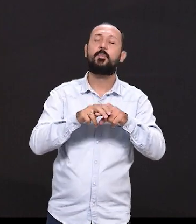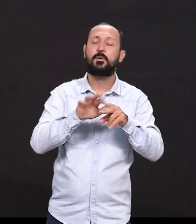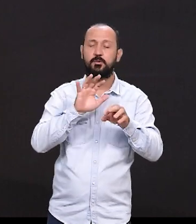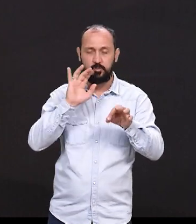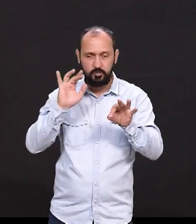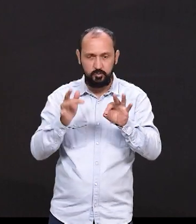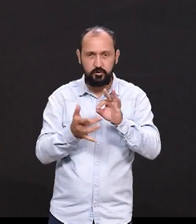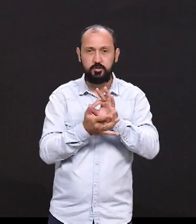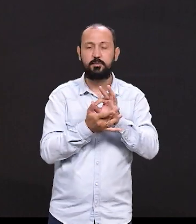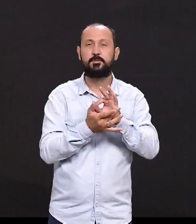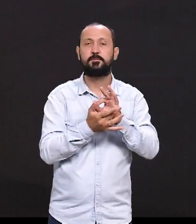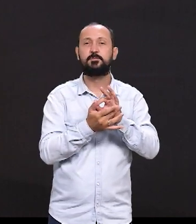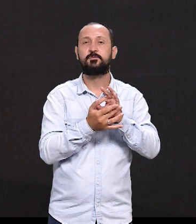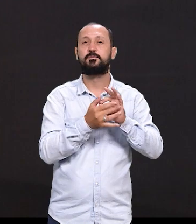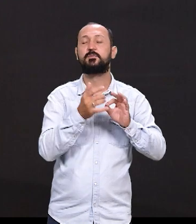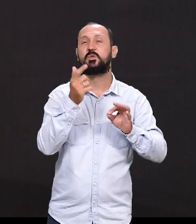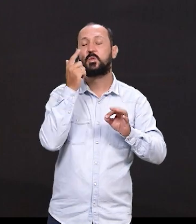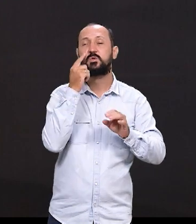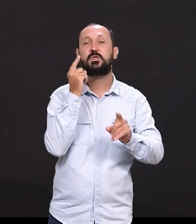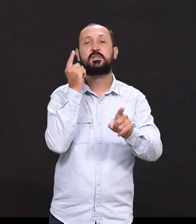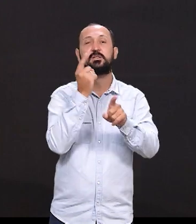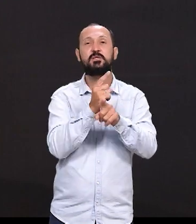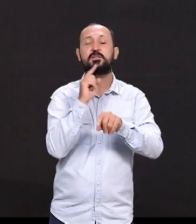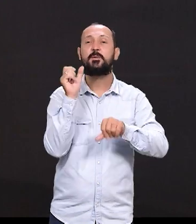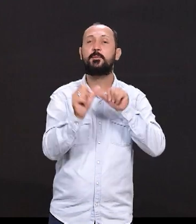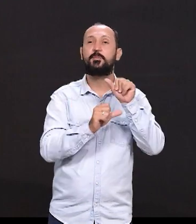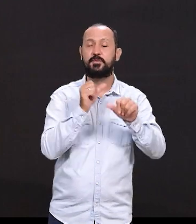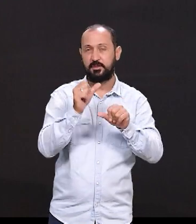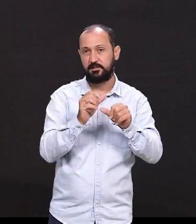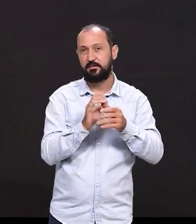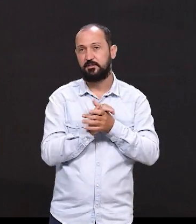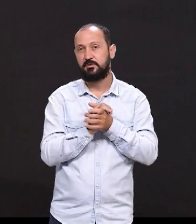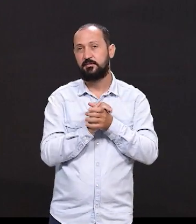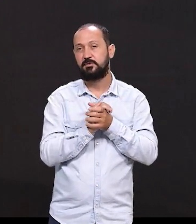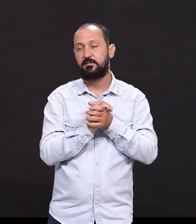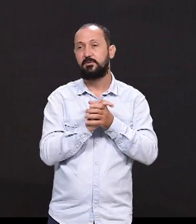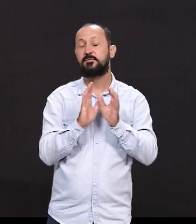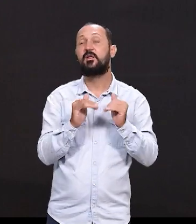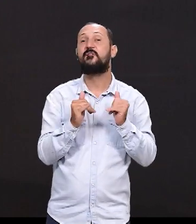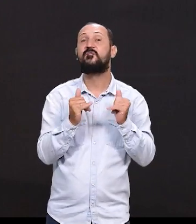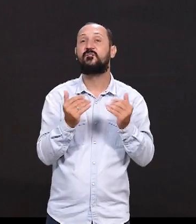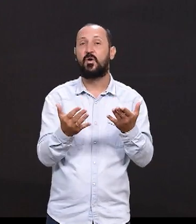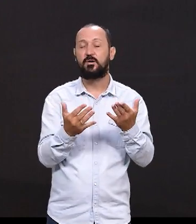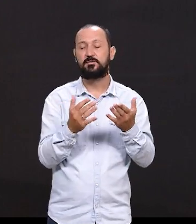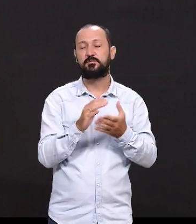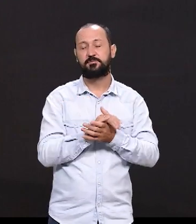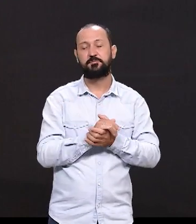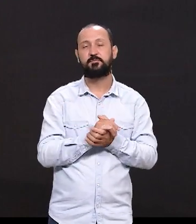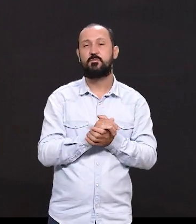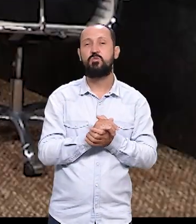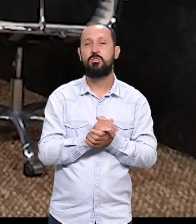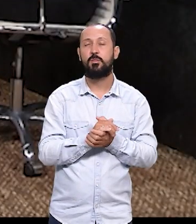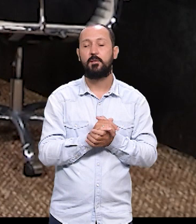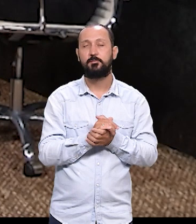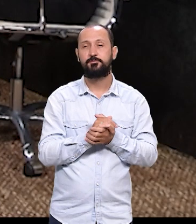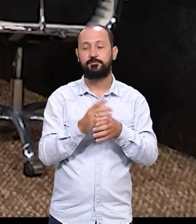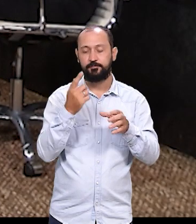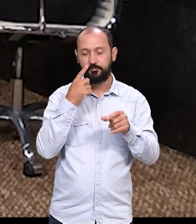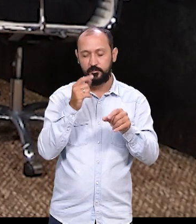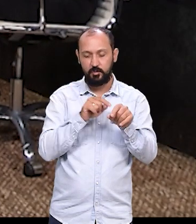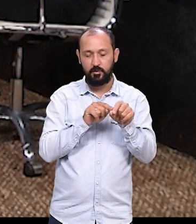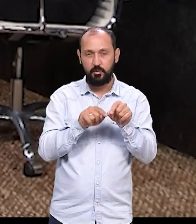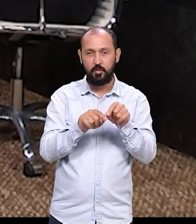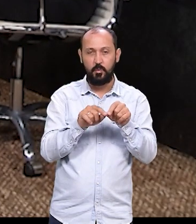toque retal quando a gente faz o toque retal a gente consegue identificar essa alteração na na próstata porque ele é periférico geralmente esse tumor e o